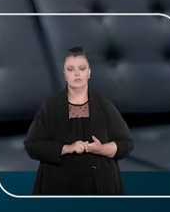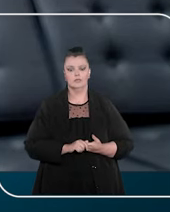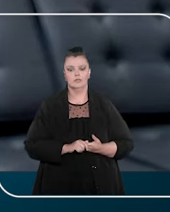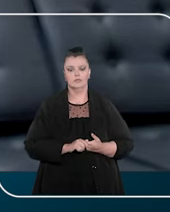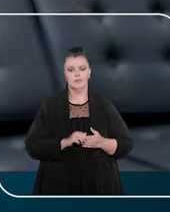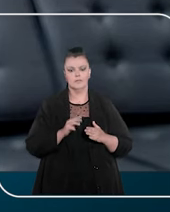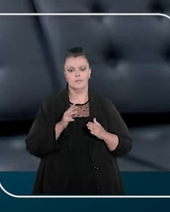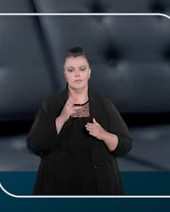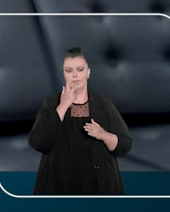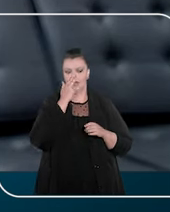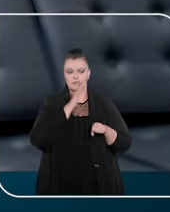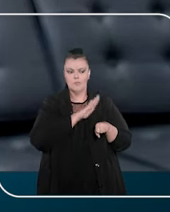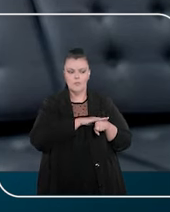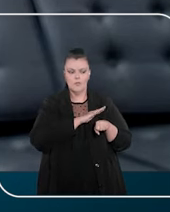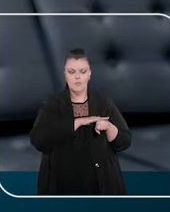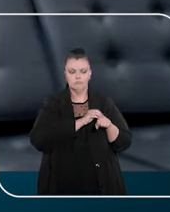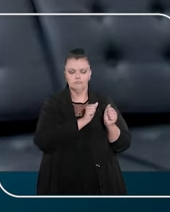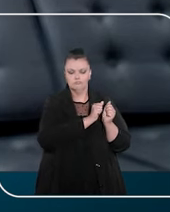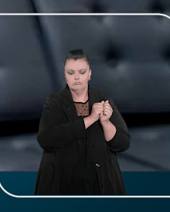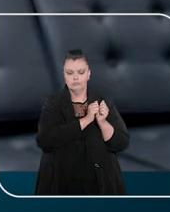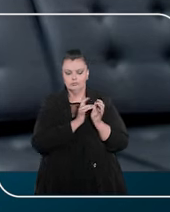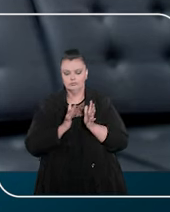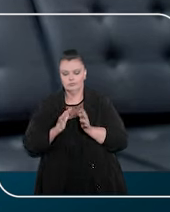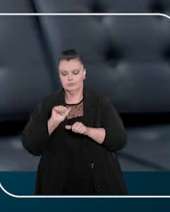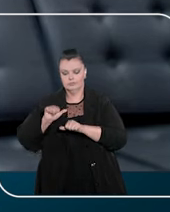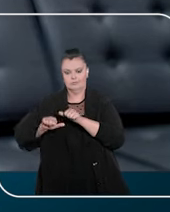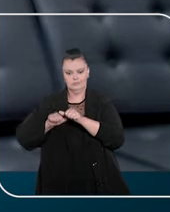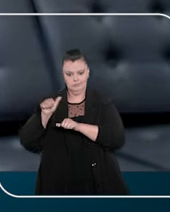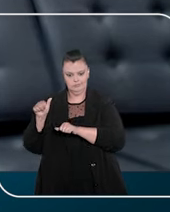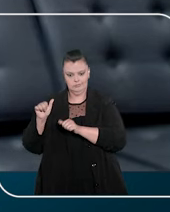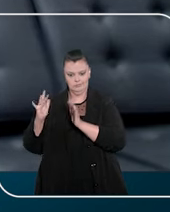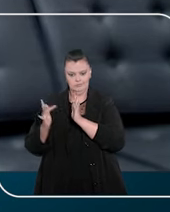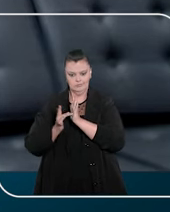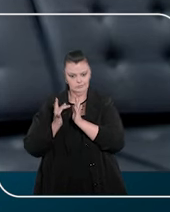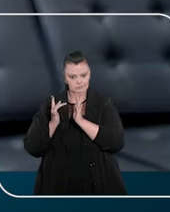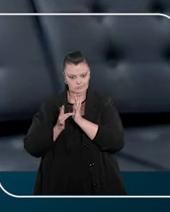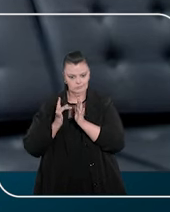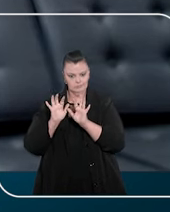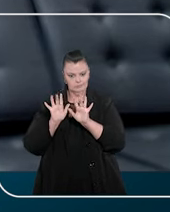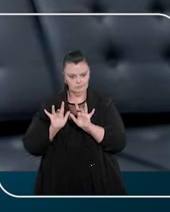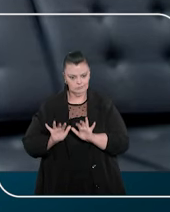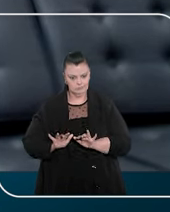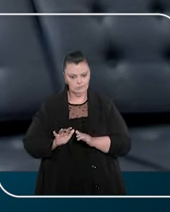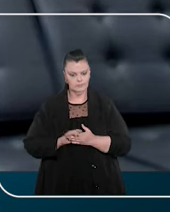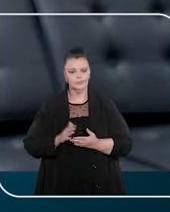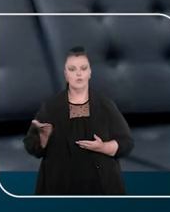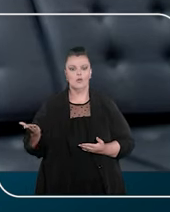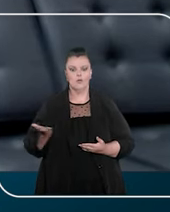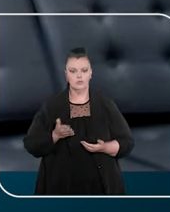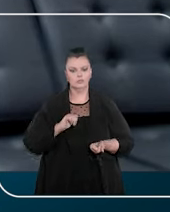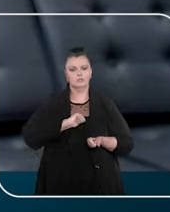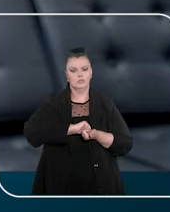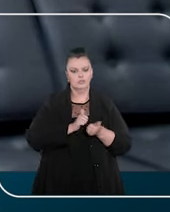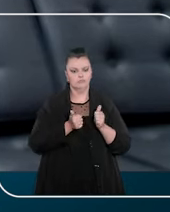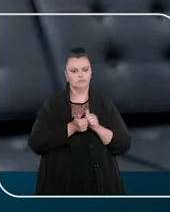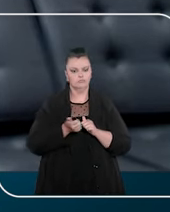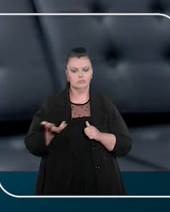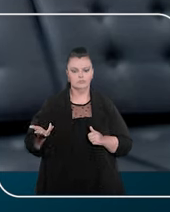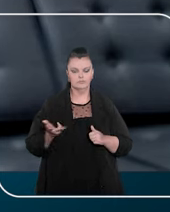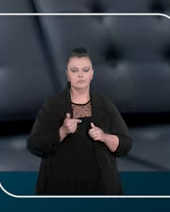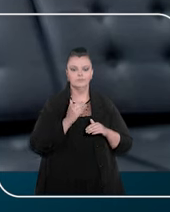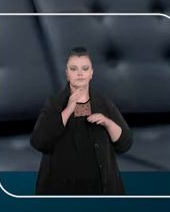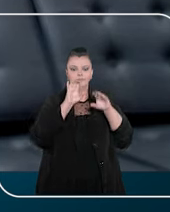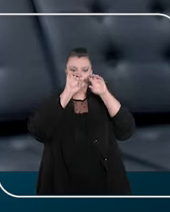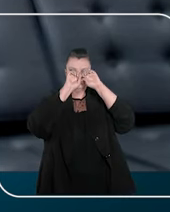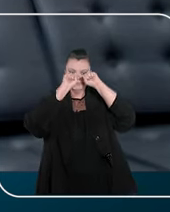um momento de transição, digamos assim, que nós vivenciamos. Hoje eu acredito que estejamos bem adaptados. O tribunal